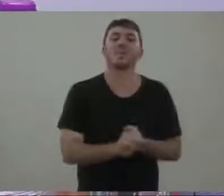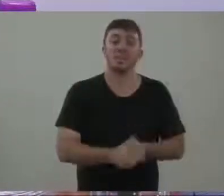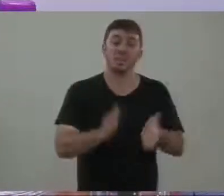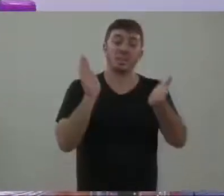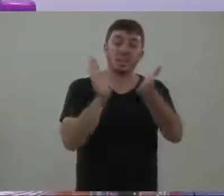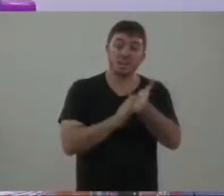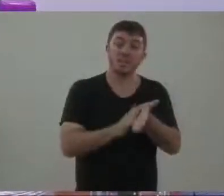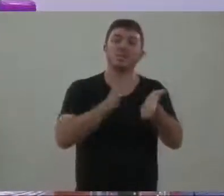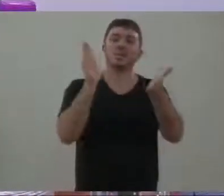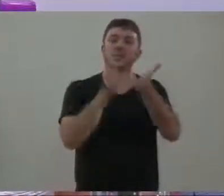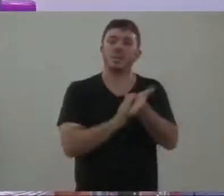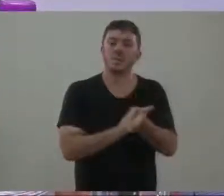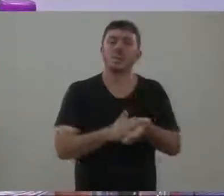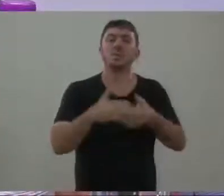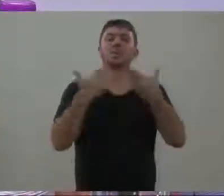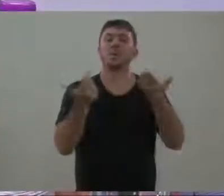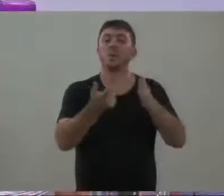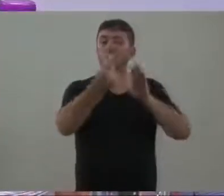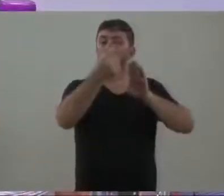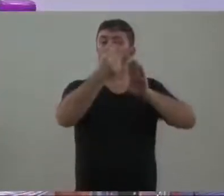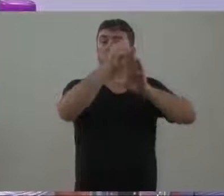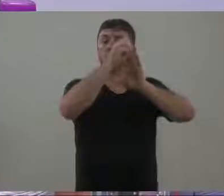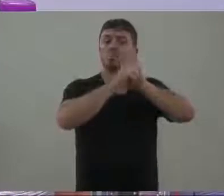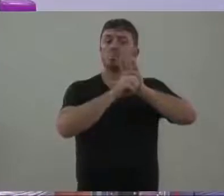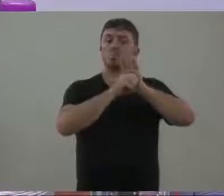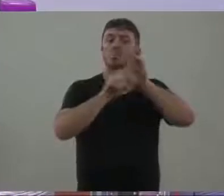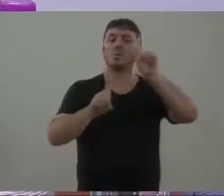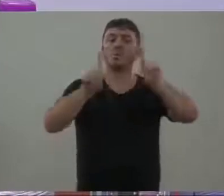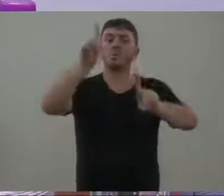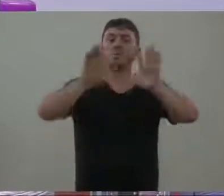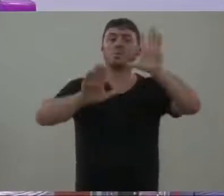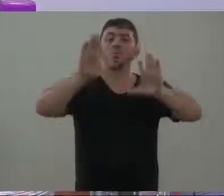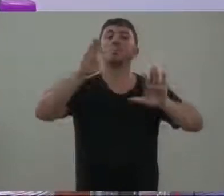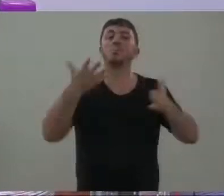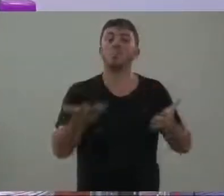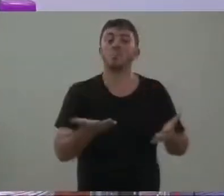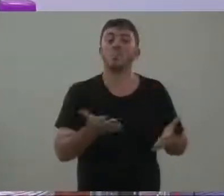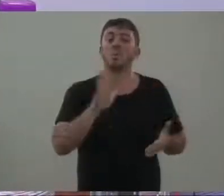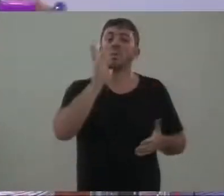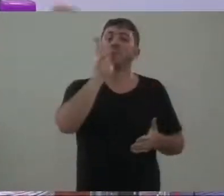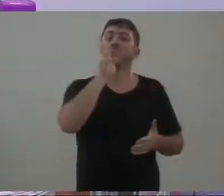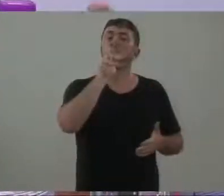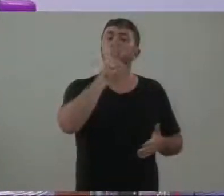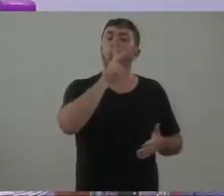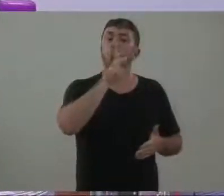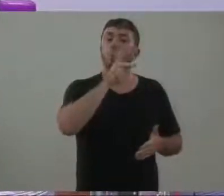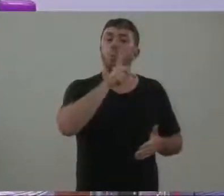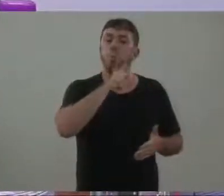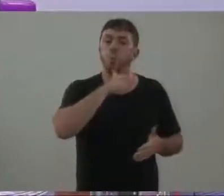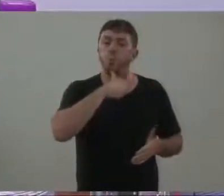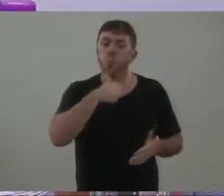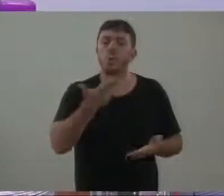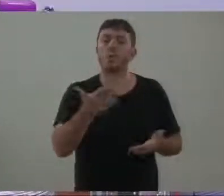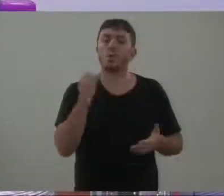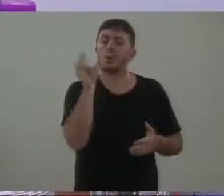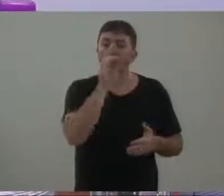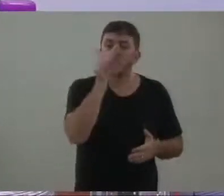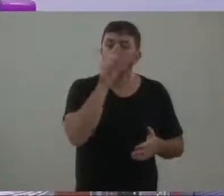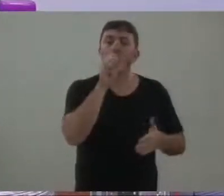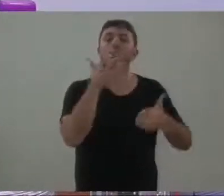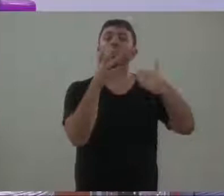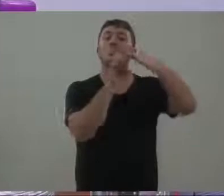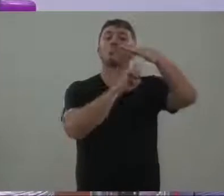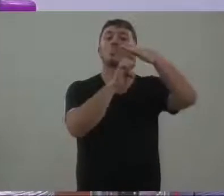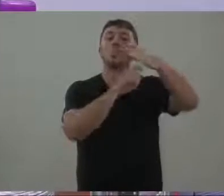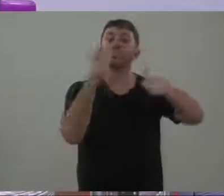tal da licitação, que tão demorada. Espero que não demore mais tanto para abrir esses envelopes, para que saia a empresa vencedora, para que resolva o